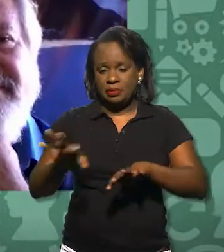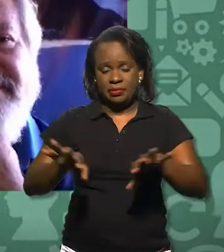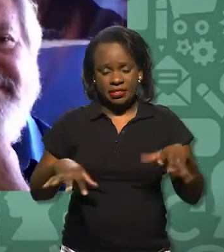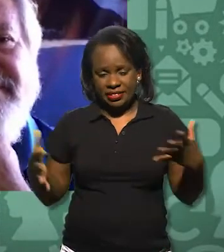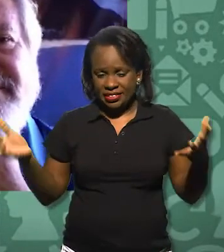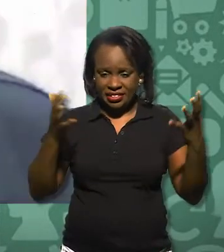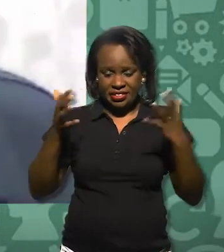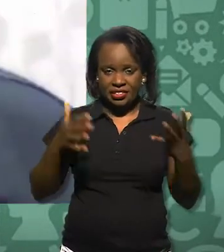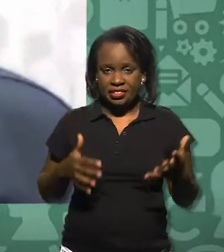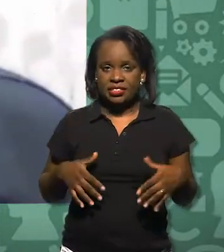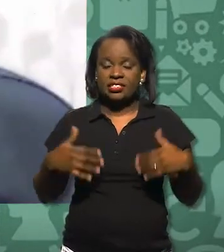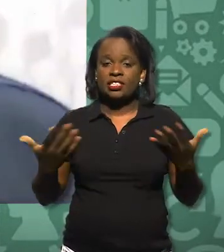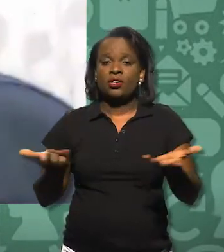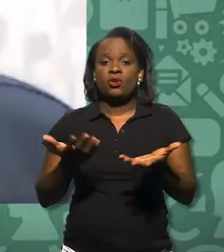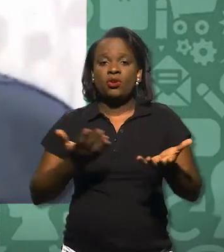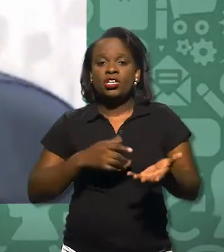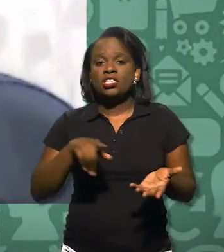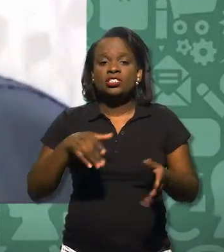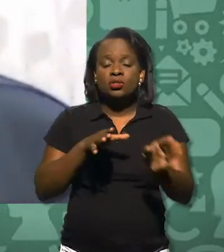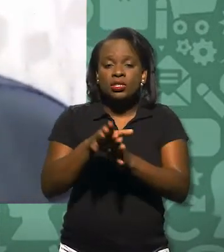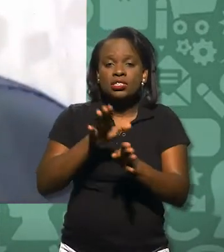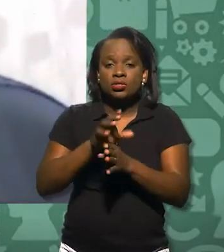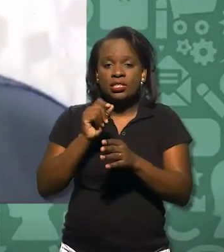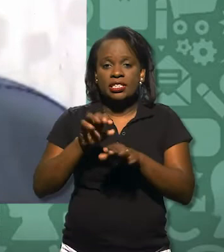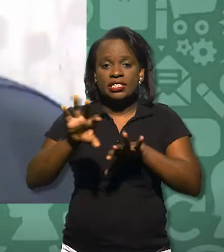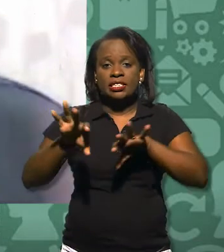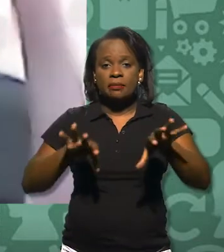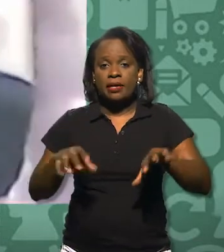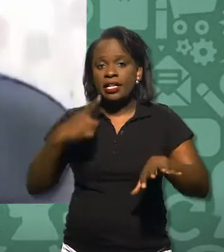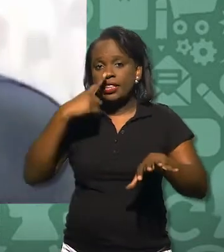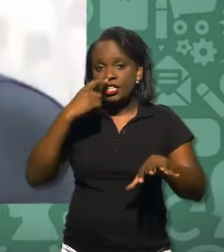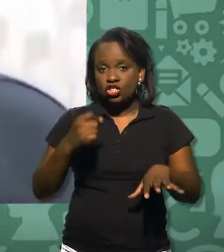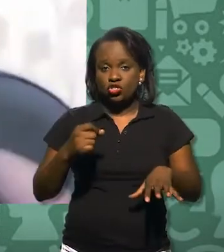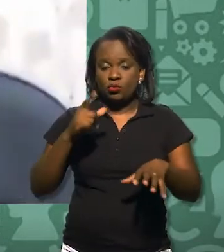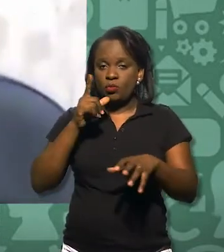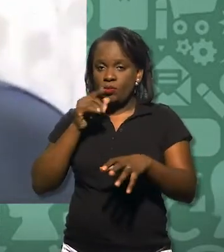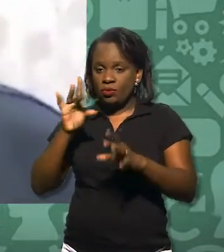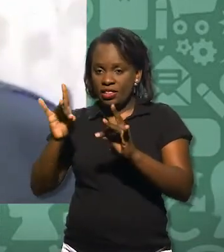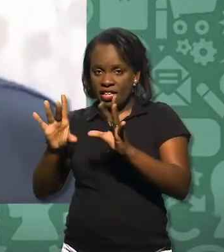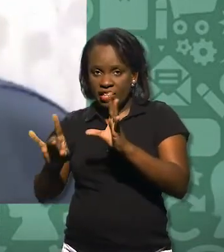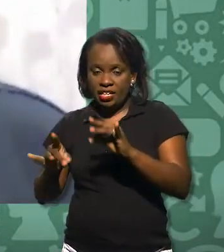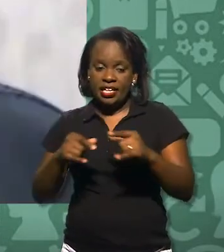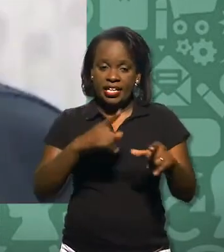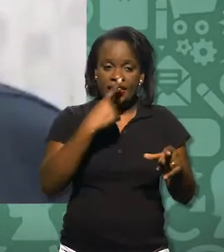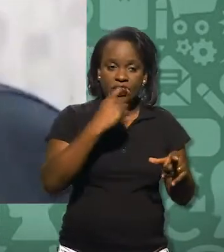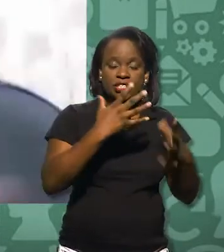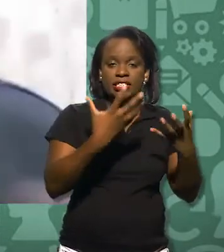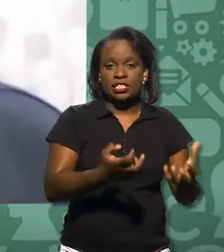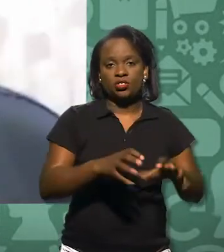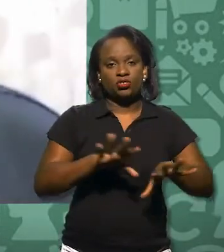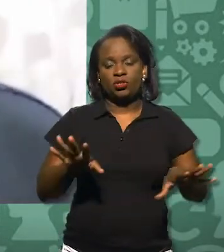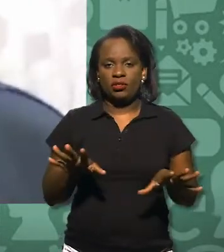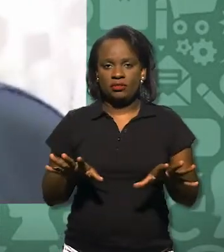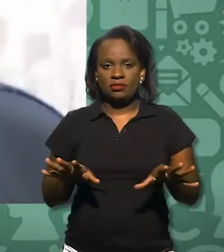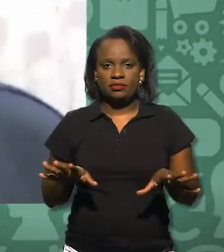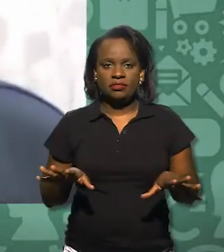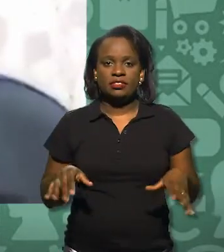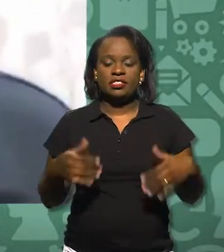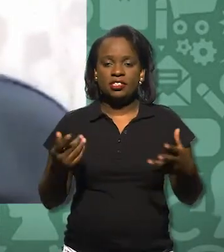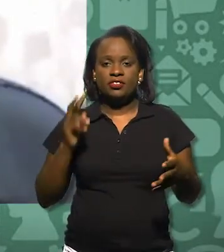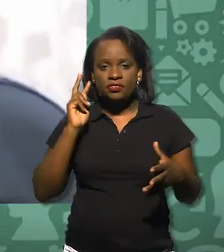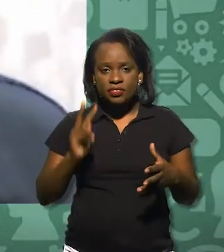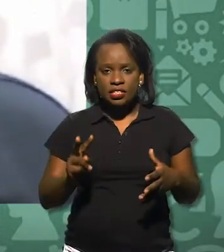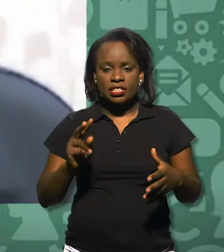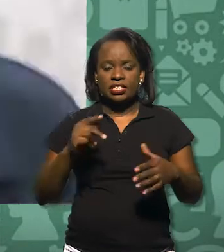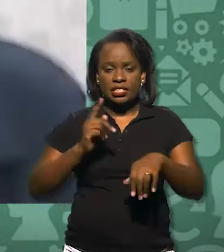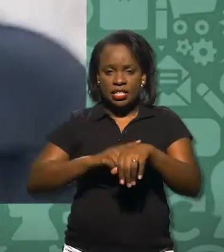essa separação. Então, hoje em dia, o que a gente recomenda é separar em lixo úmido e lixo seco, somente isso. E